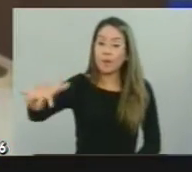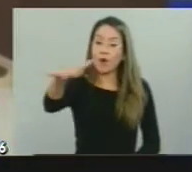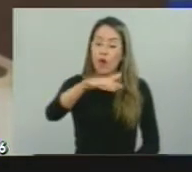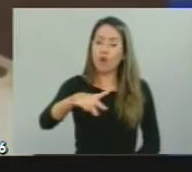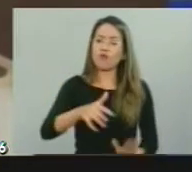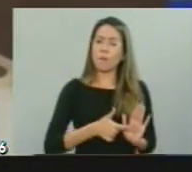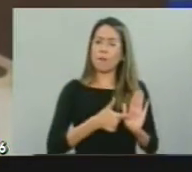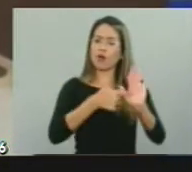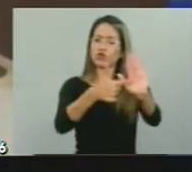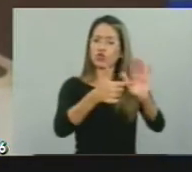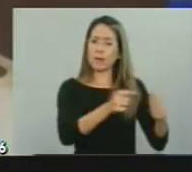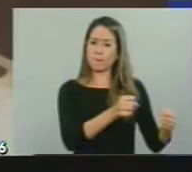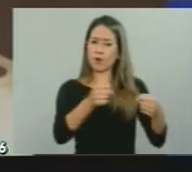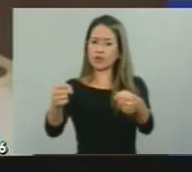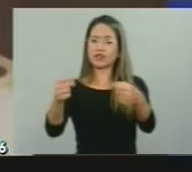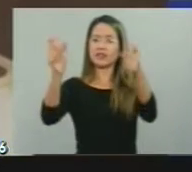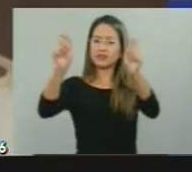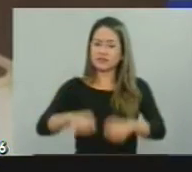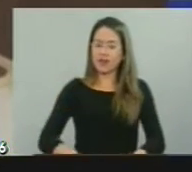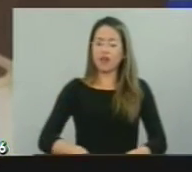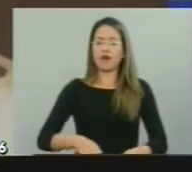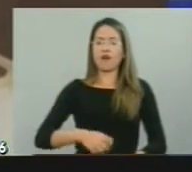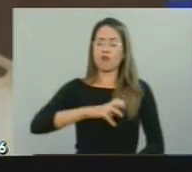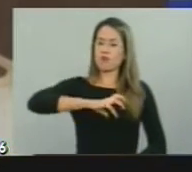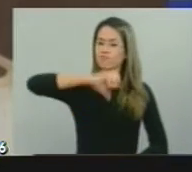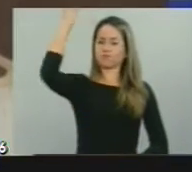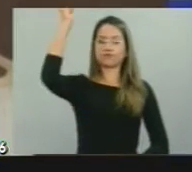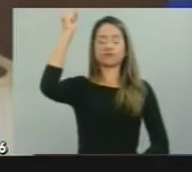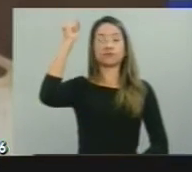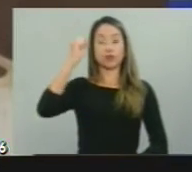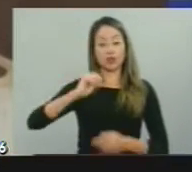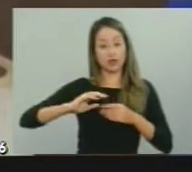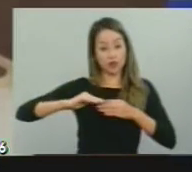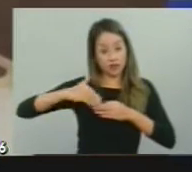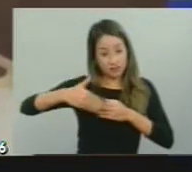defesa de conquistas históricas que daqui para frente